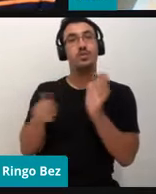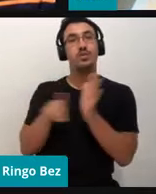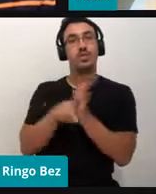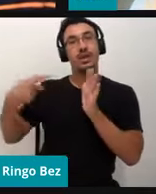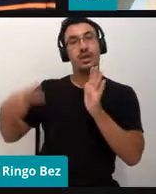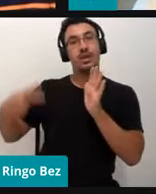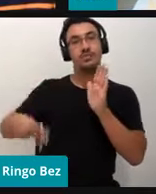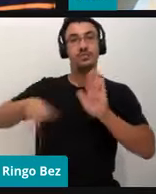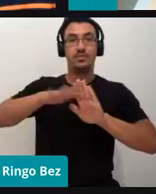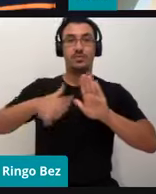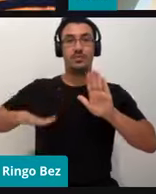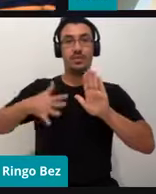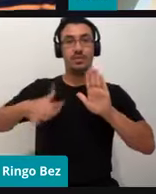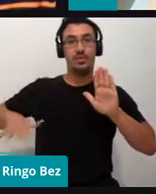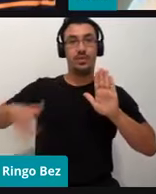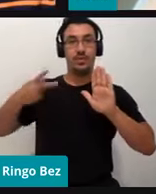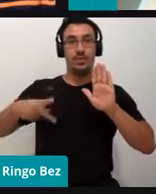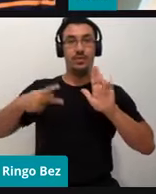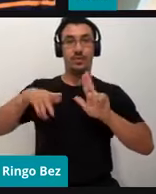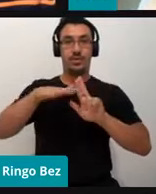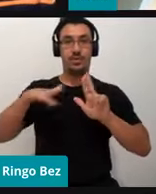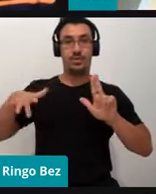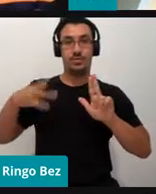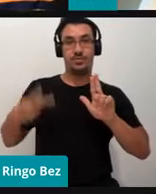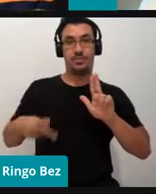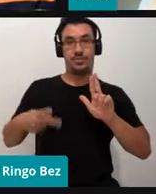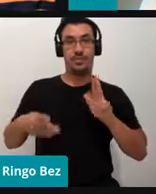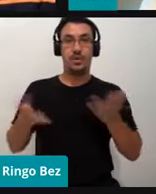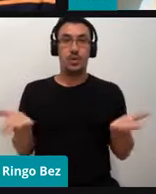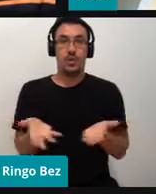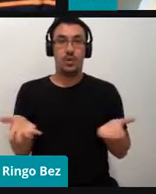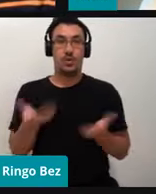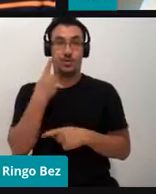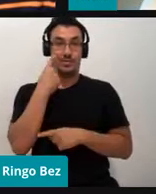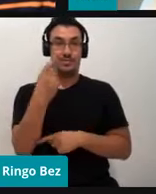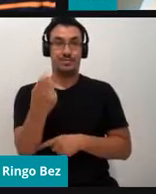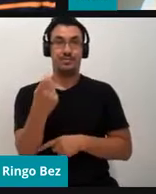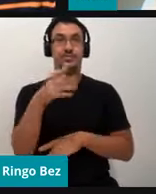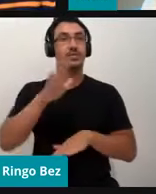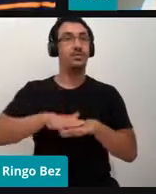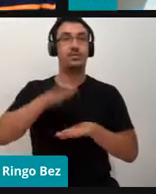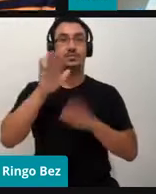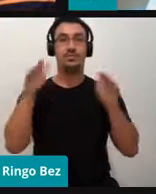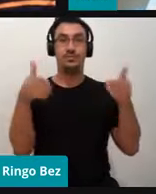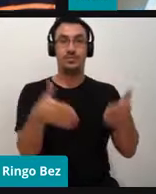Paraná. Então, hoje nos interessa